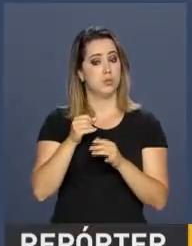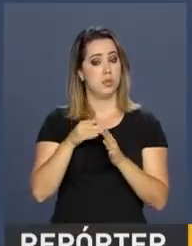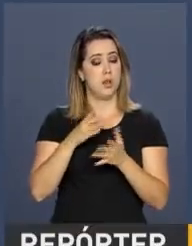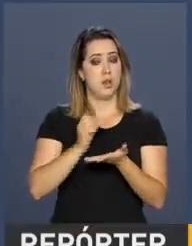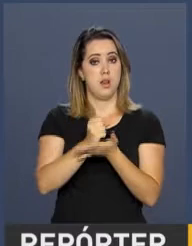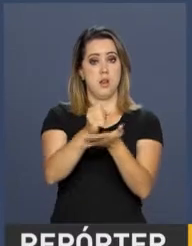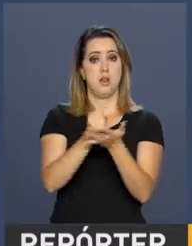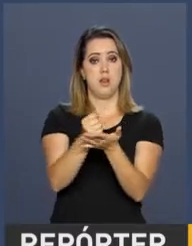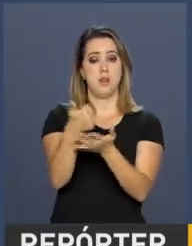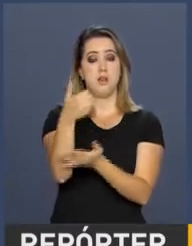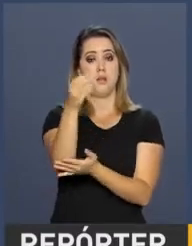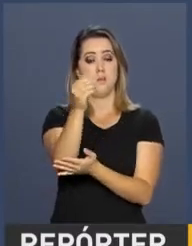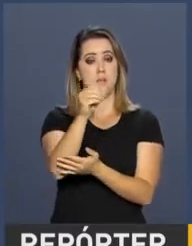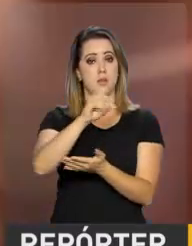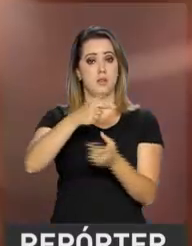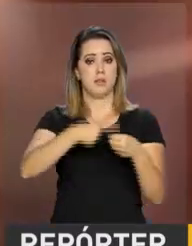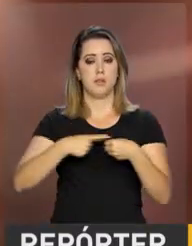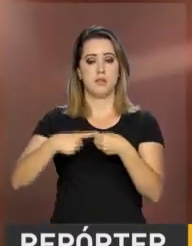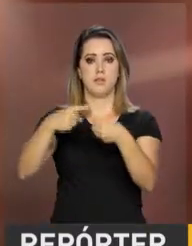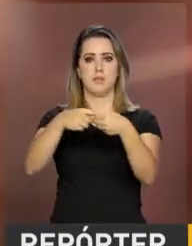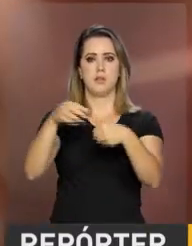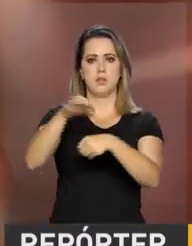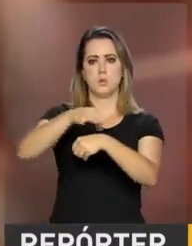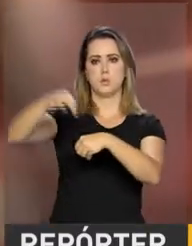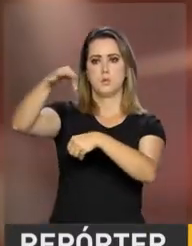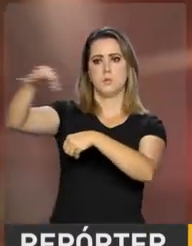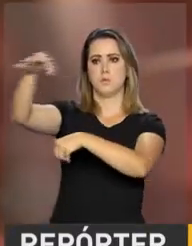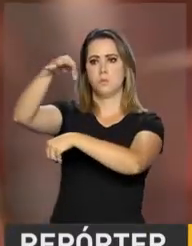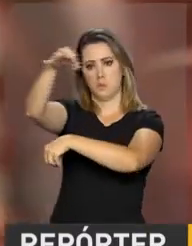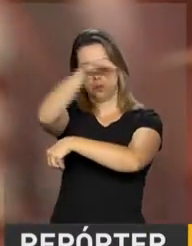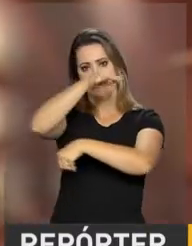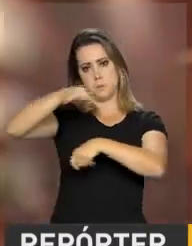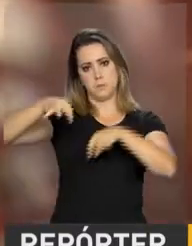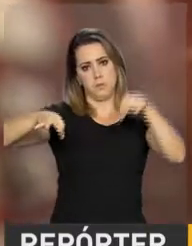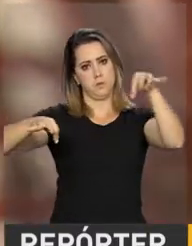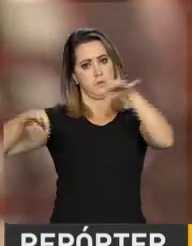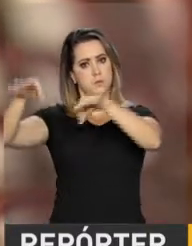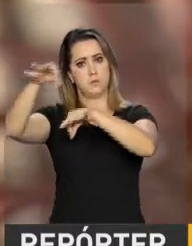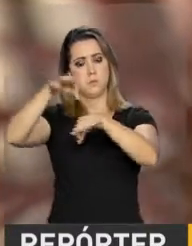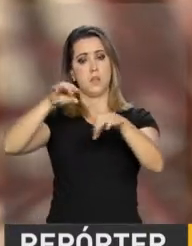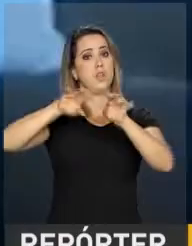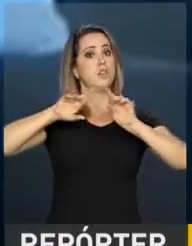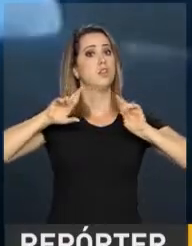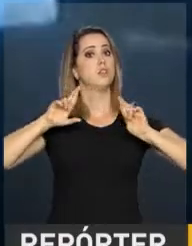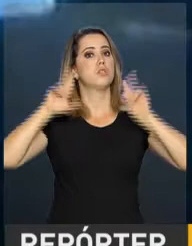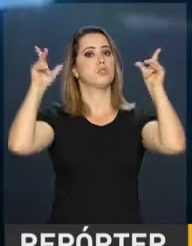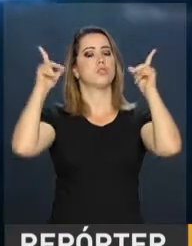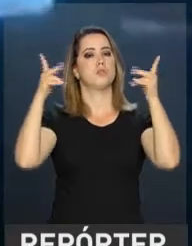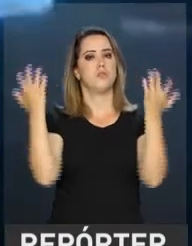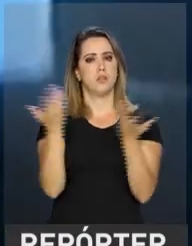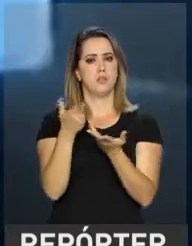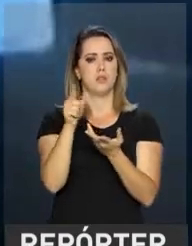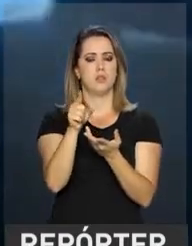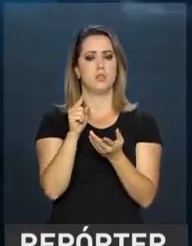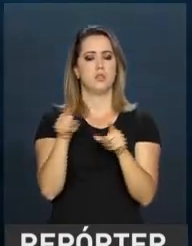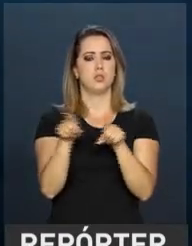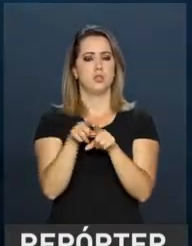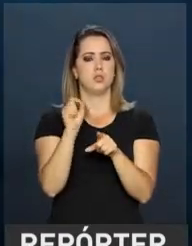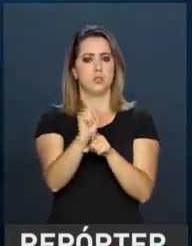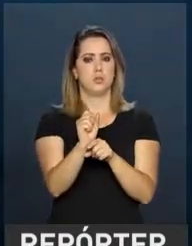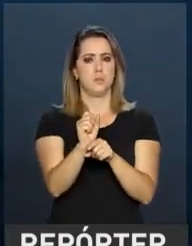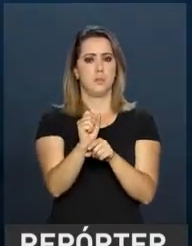Janeiro, na região da Ilha do Governador. Mas estes não são mosquitos comuns. Eles foram inoculados com uma